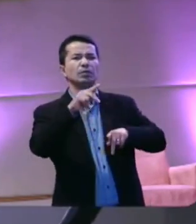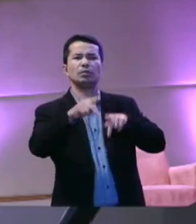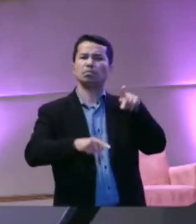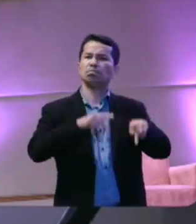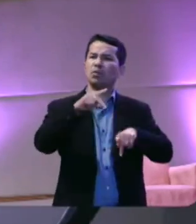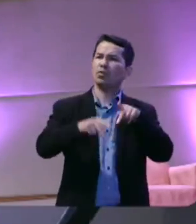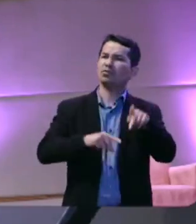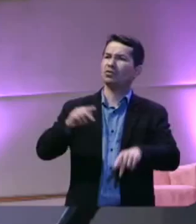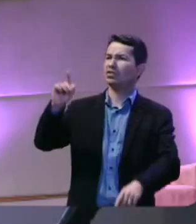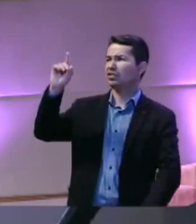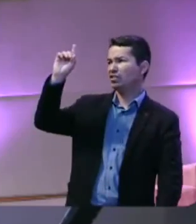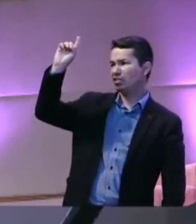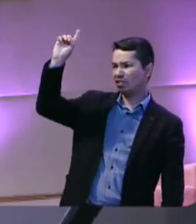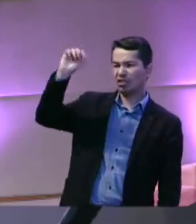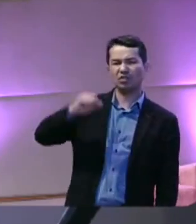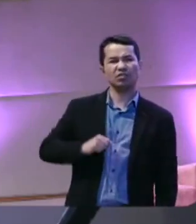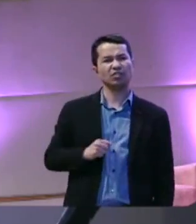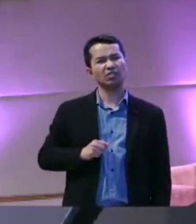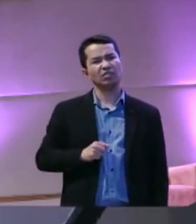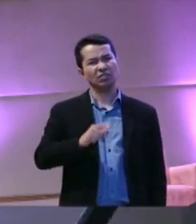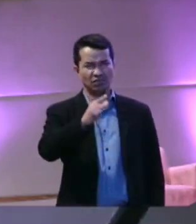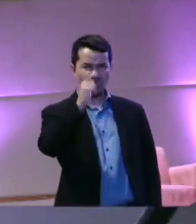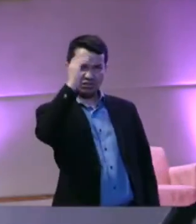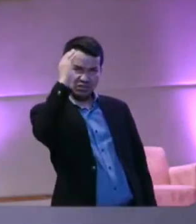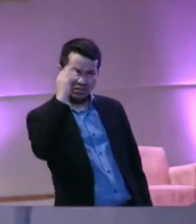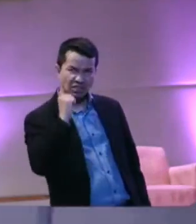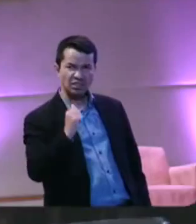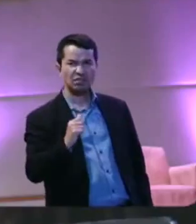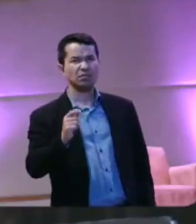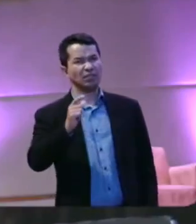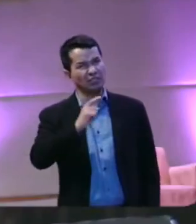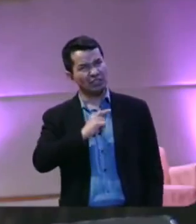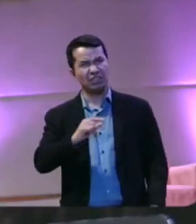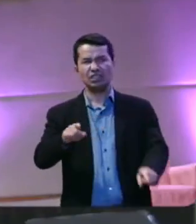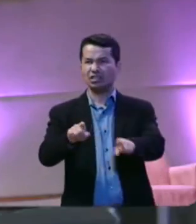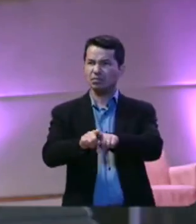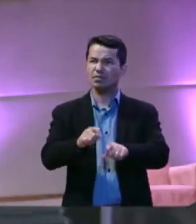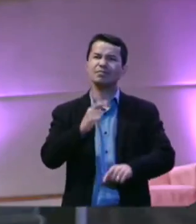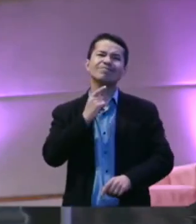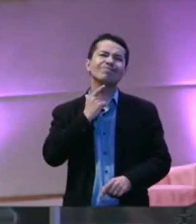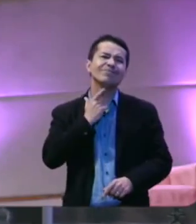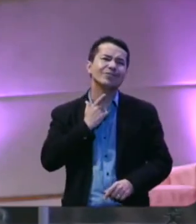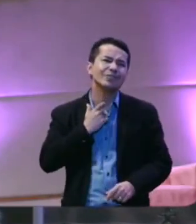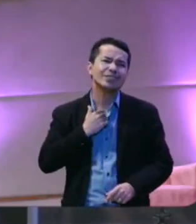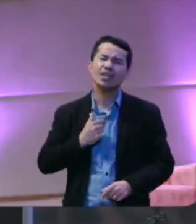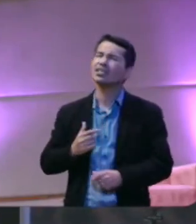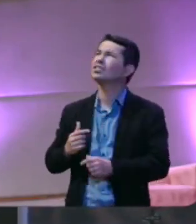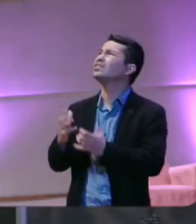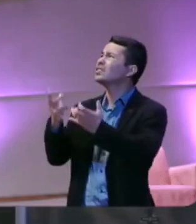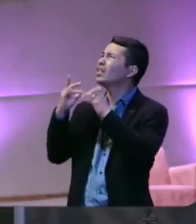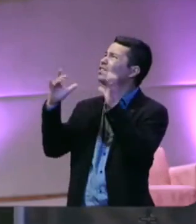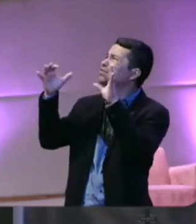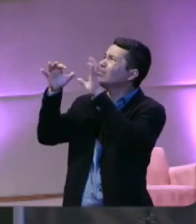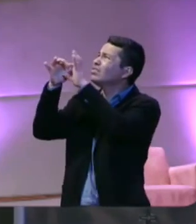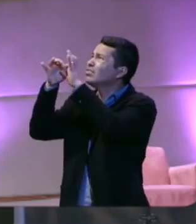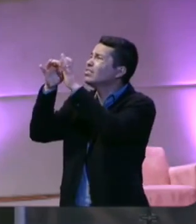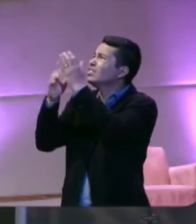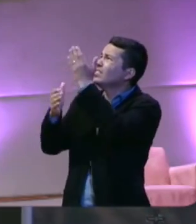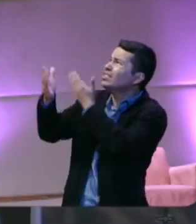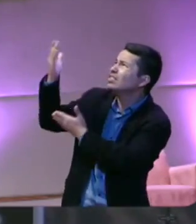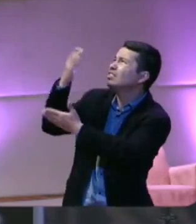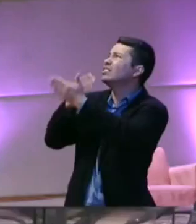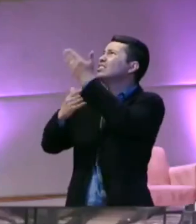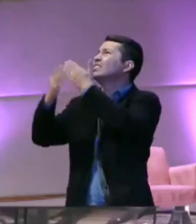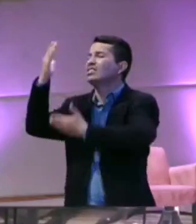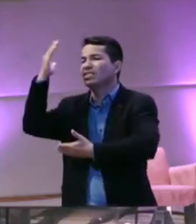um desejo grande de deixar as coisas do mundo em outros planos e dizer para Deus: eu te desejo, Senhor.